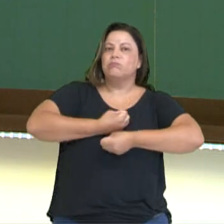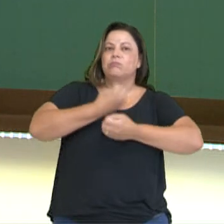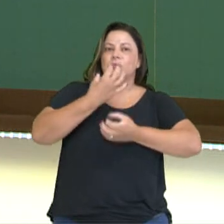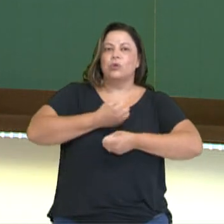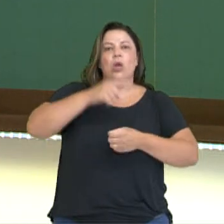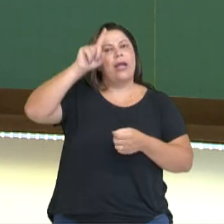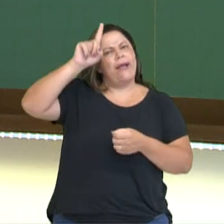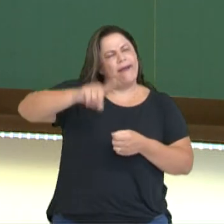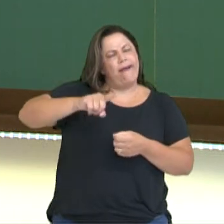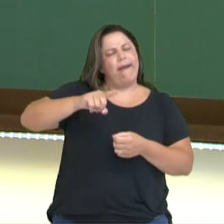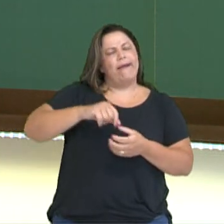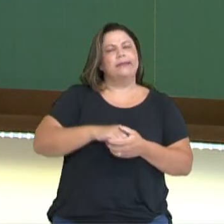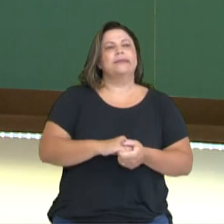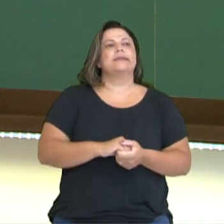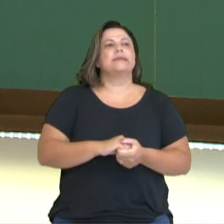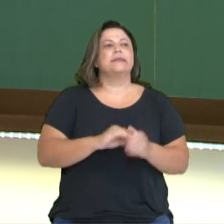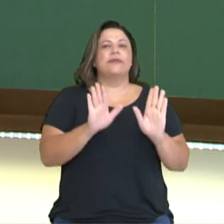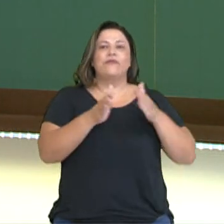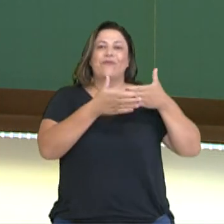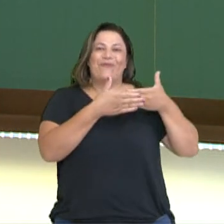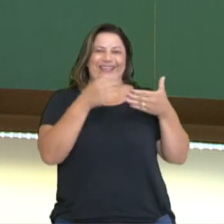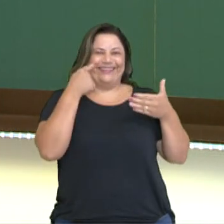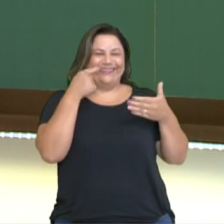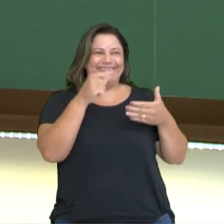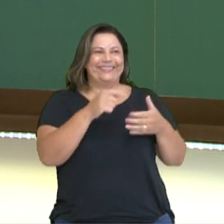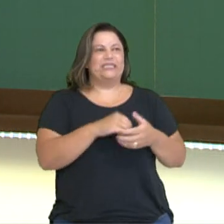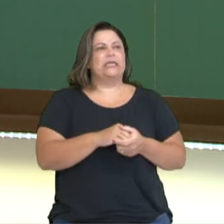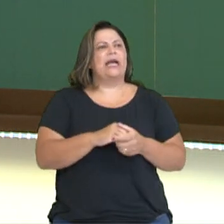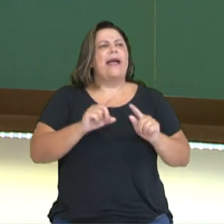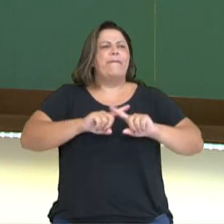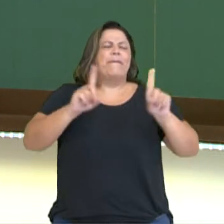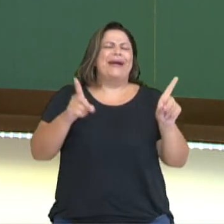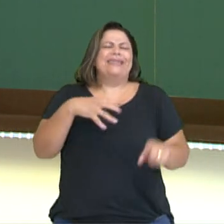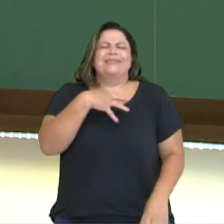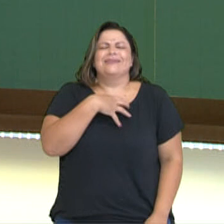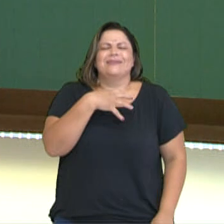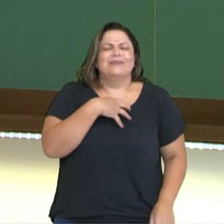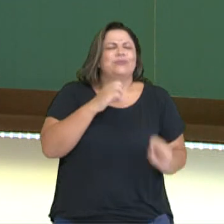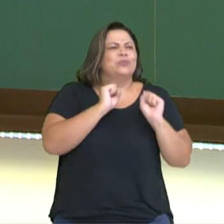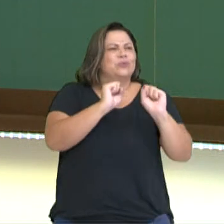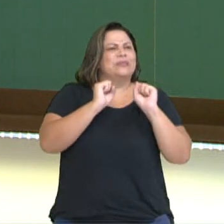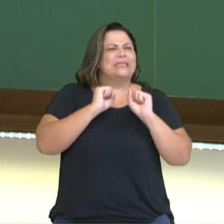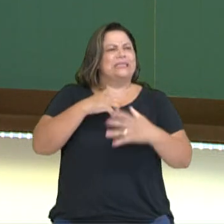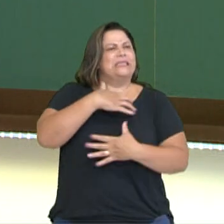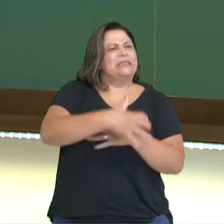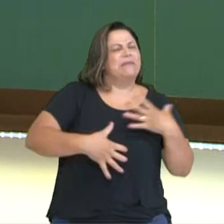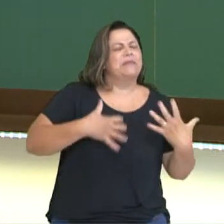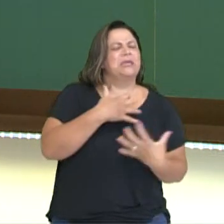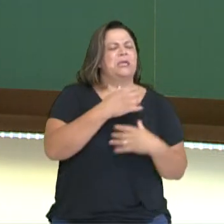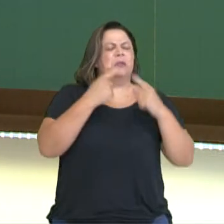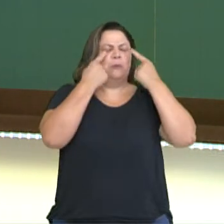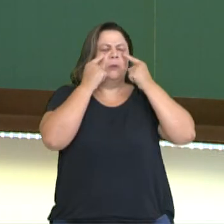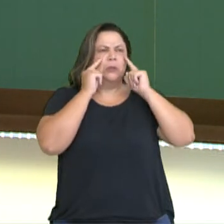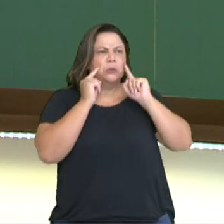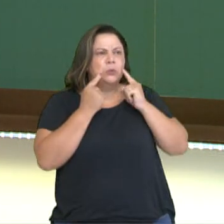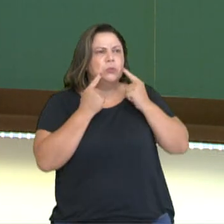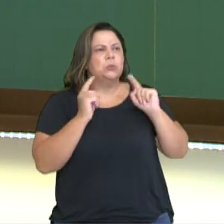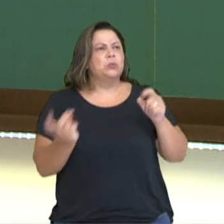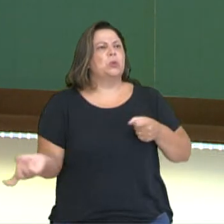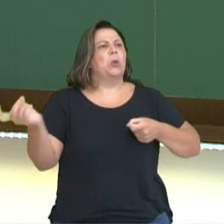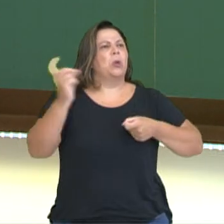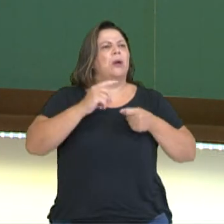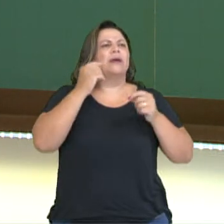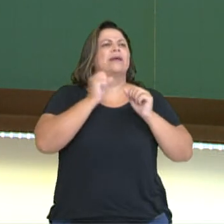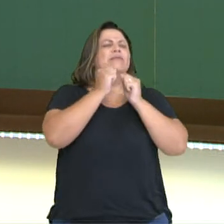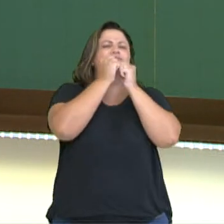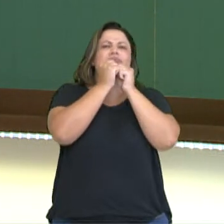que fecha o assunto. Então, olha lá. Mas se eu pudesse a mágoa que em mim chora, contar, não a